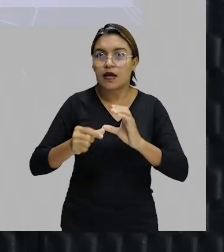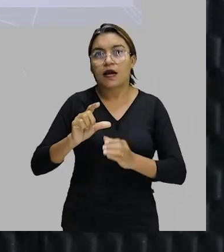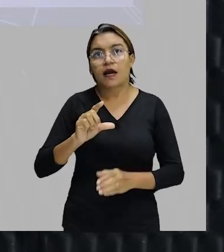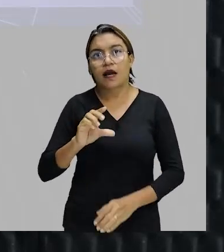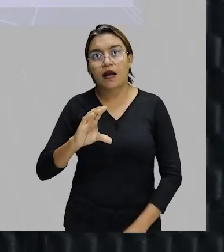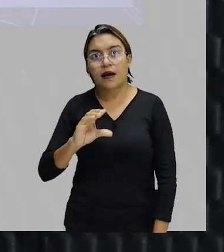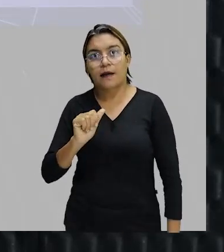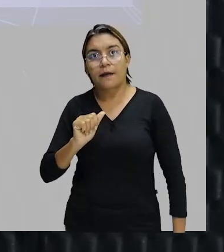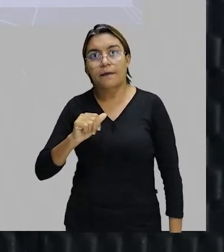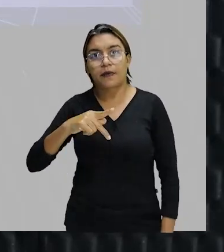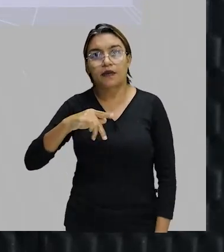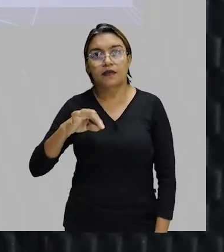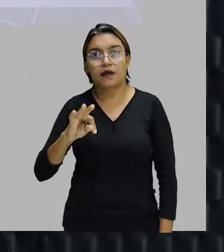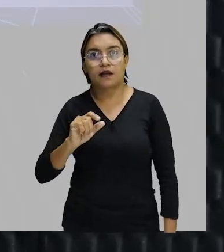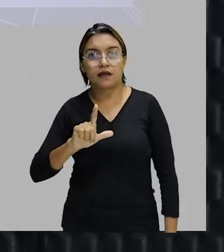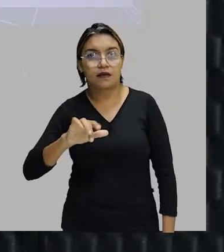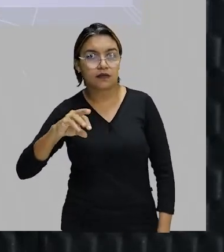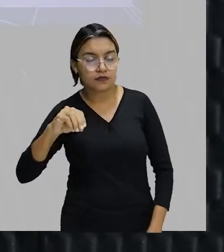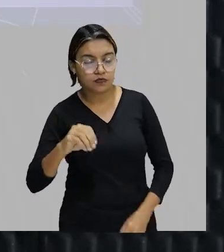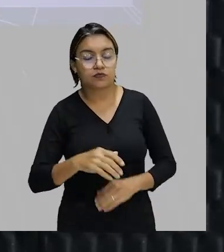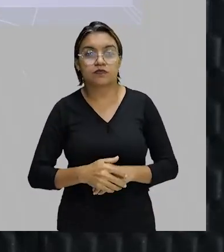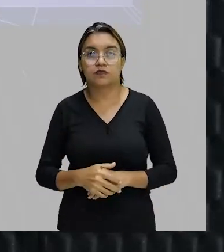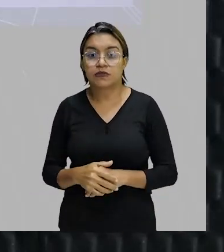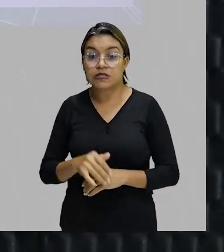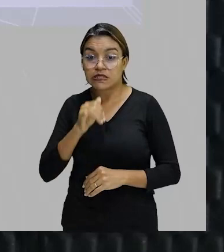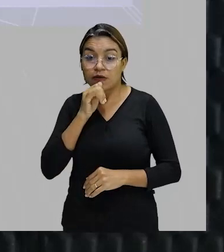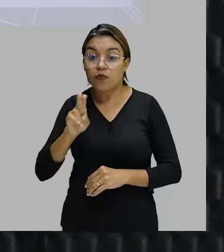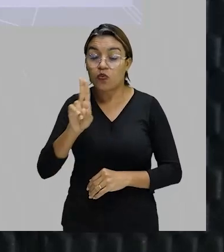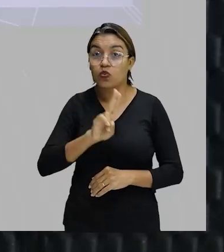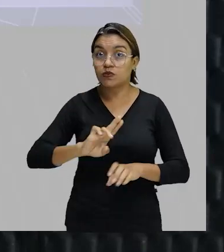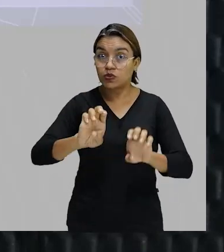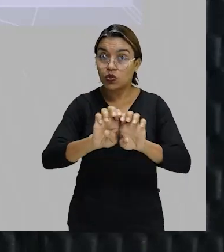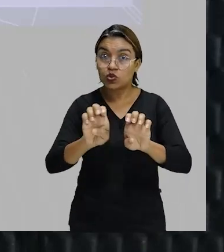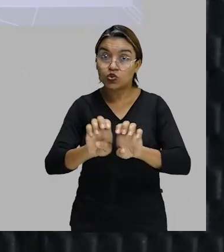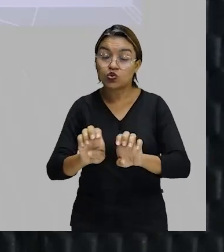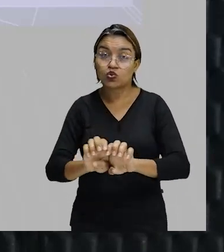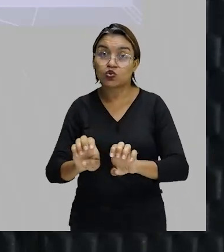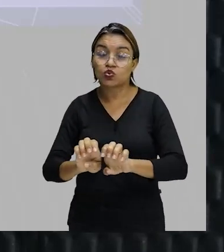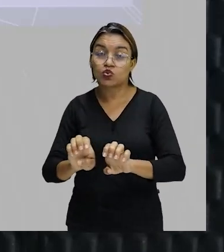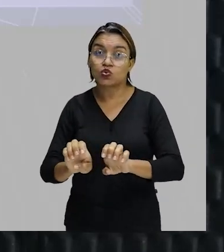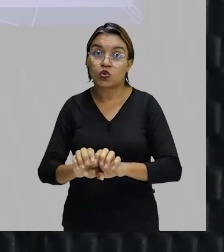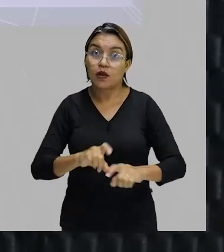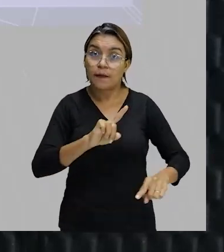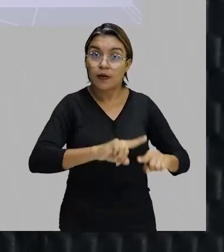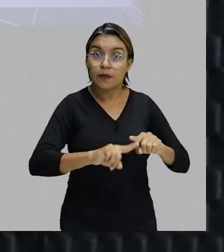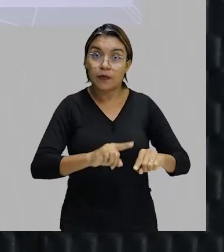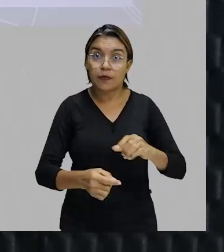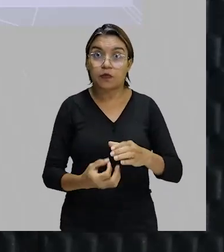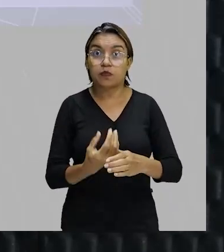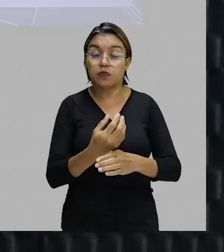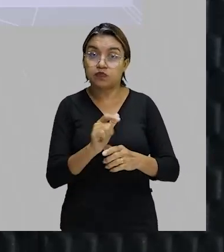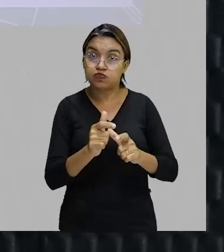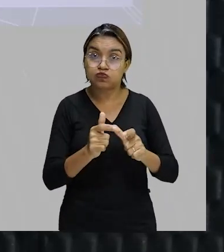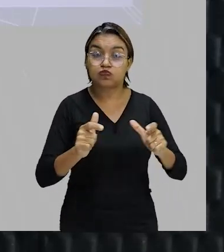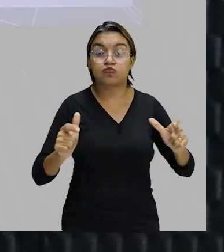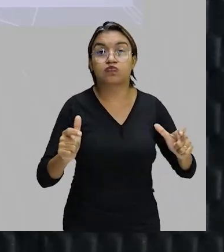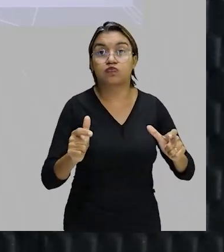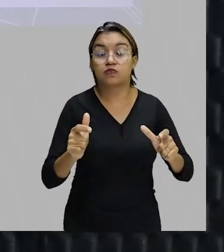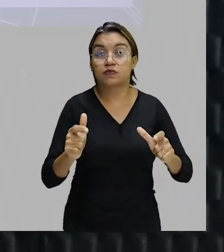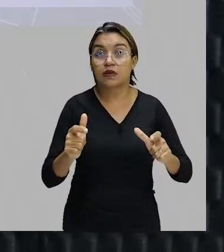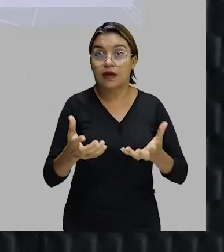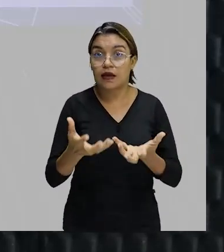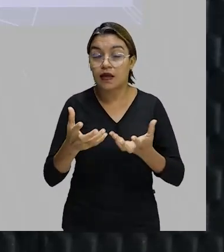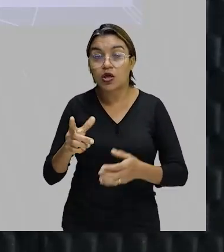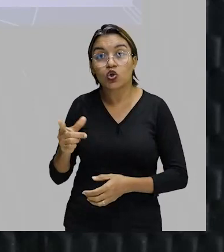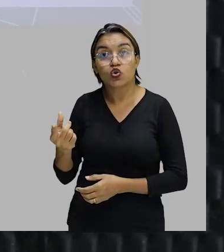a burguesia utilizando dessa estrutura para aumentar a quantidade de bens produzidos e a sua margem de lucro a partir de quê, Marcos?